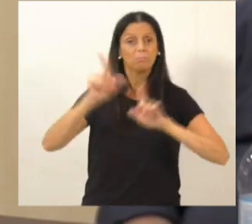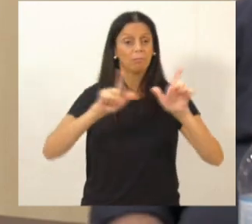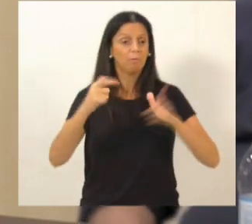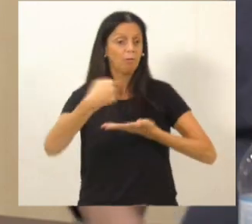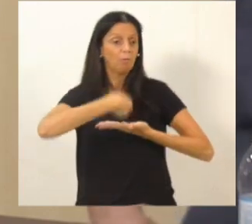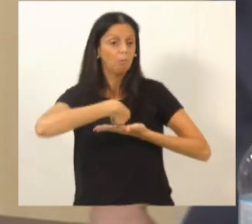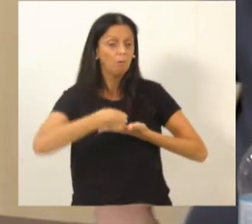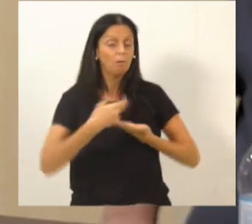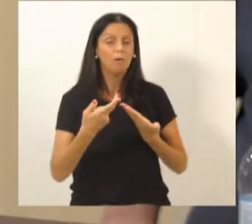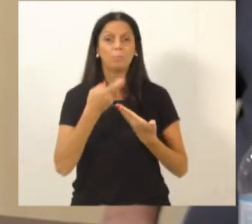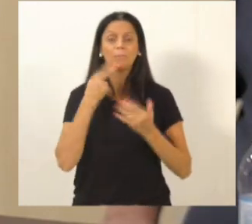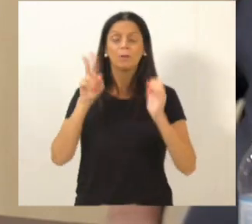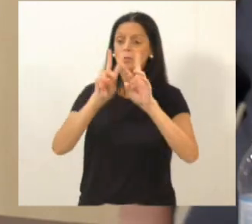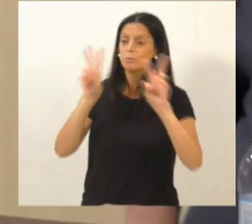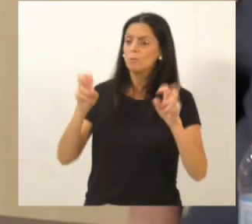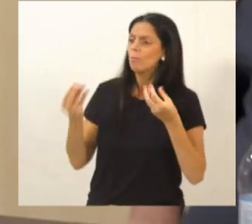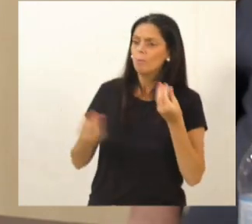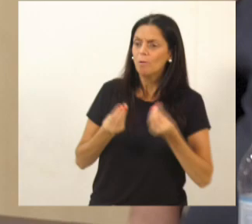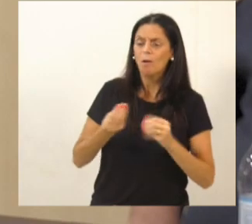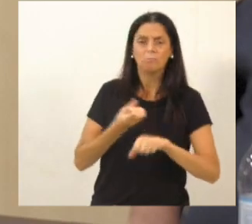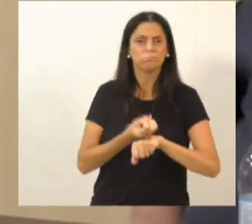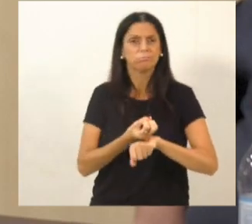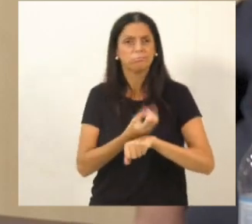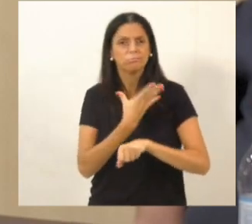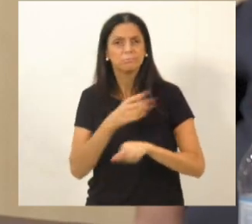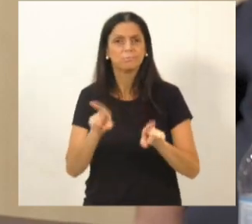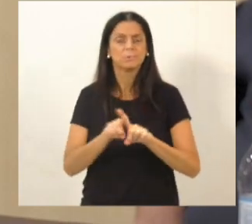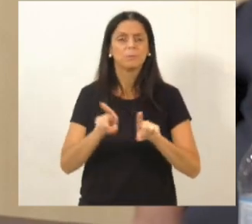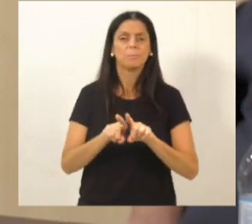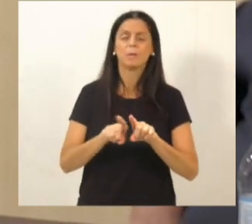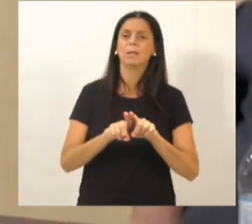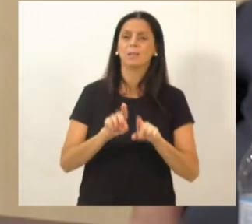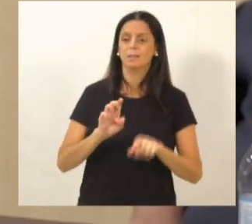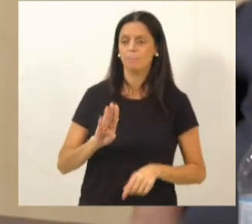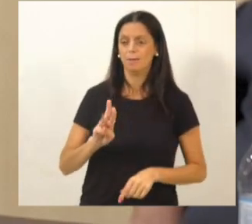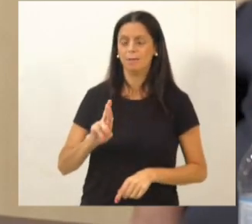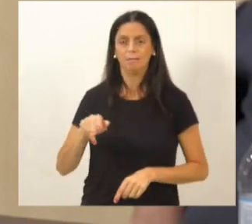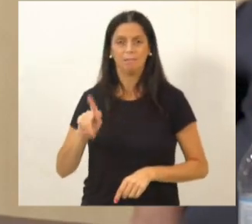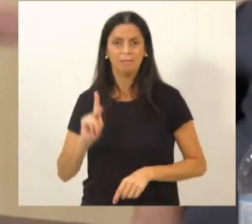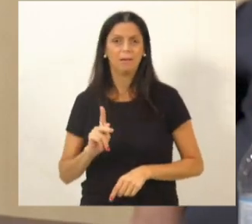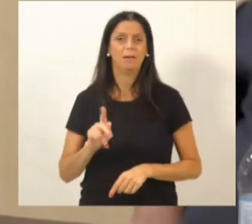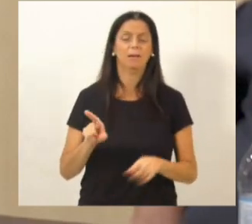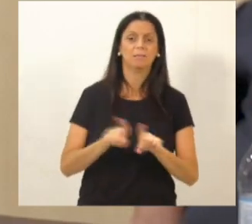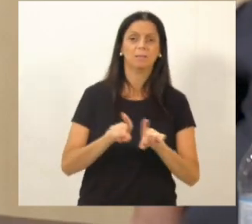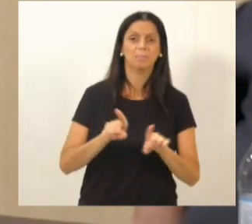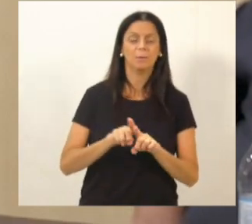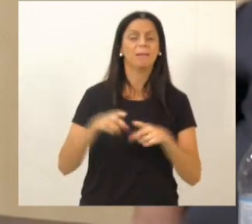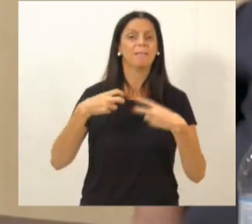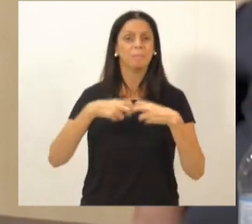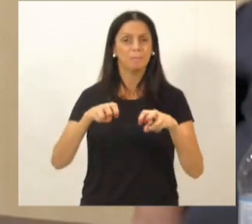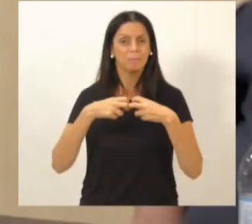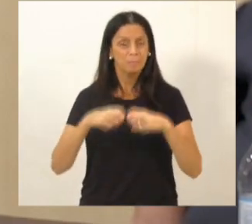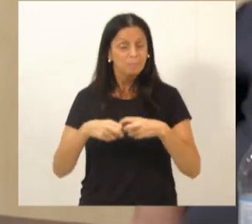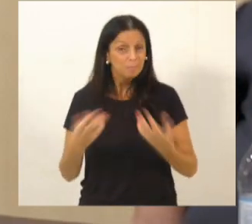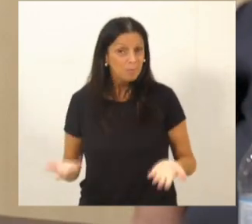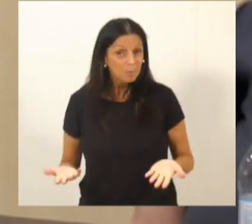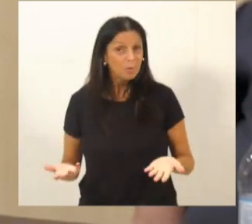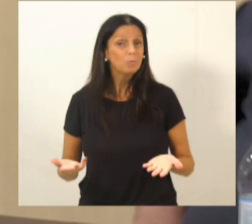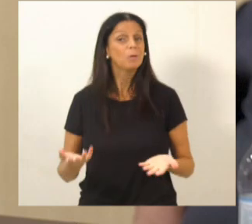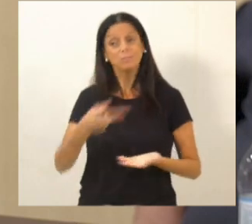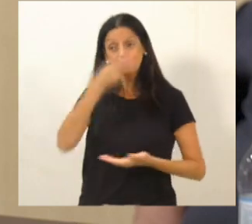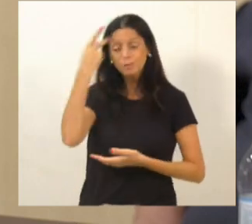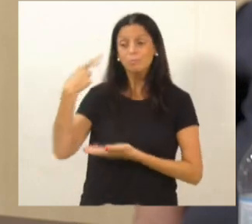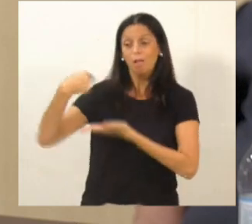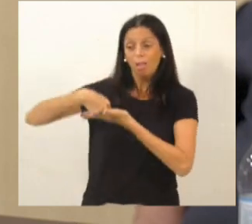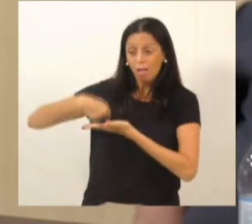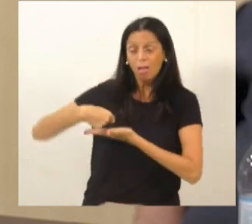à questão do SAMAI, da BRK, da Blumóvel, dos serviços que afetam ou que estão diretamente ligados ao povo